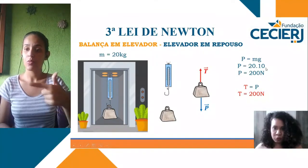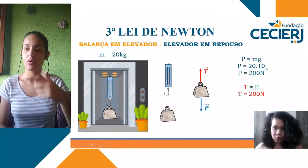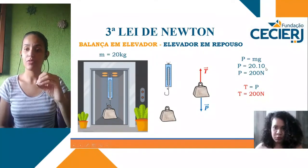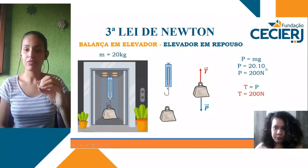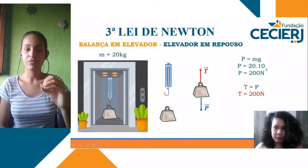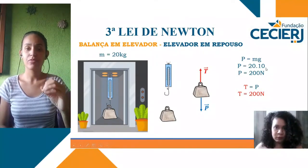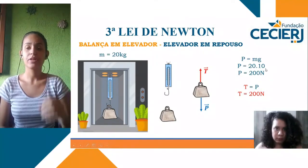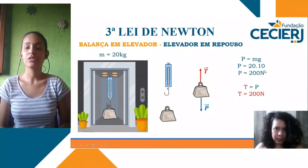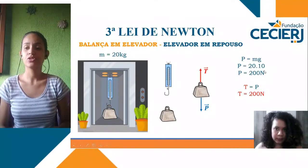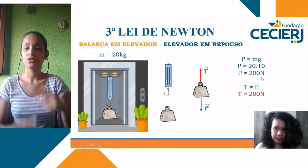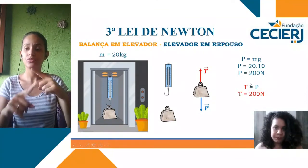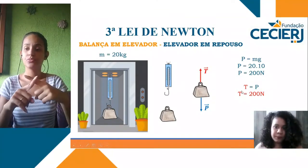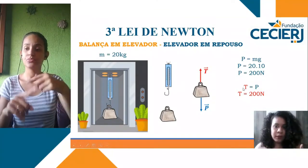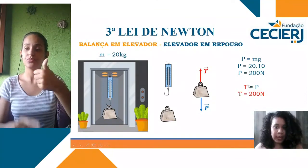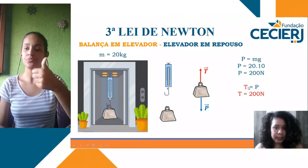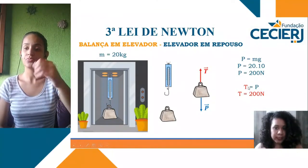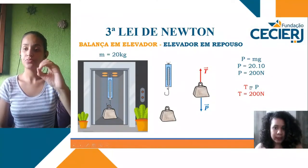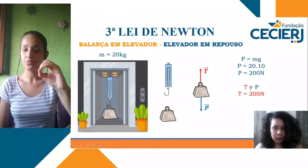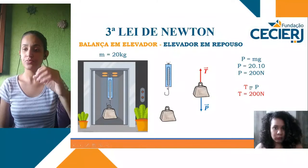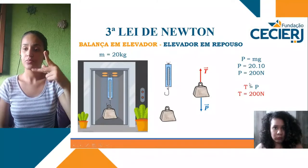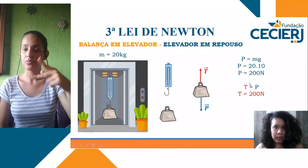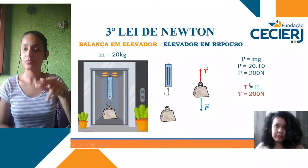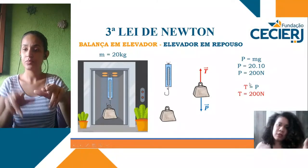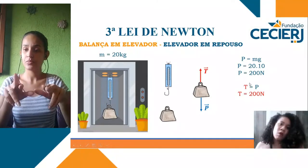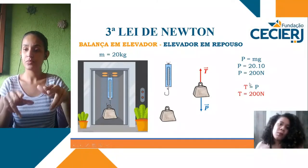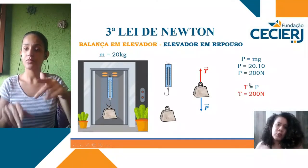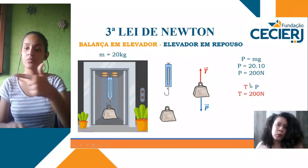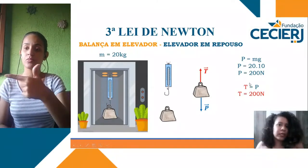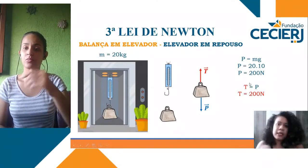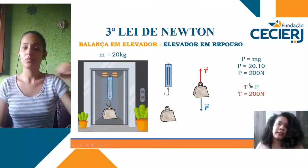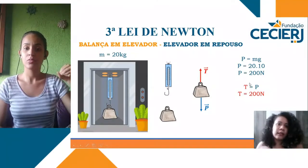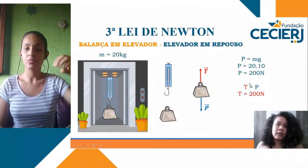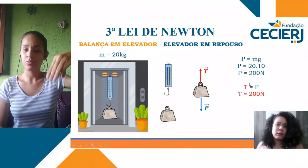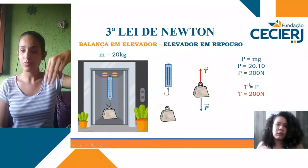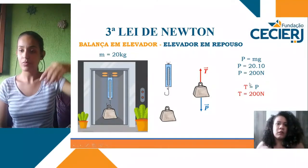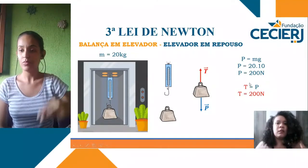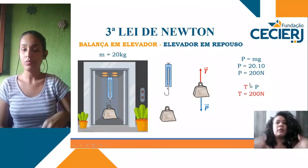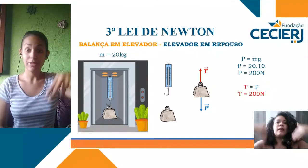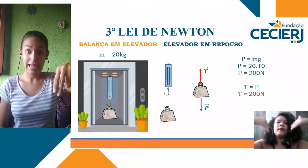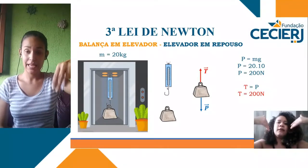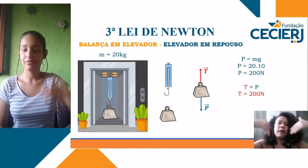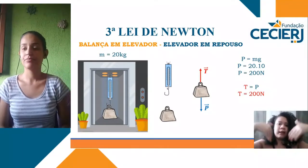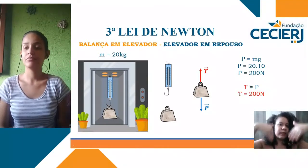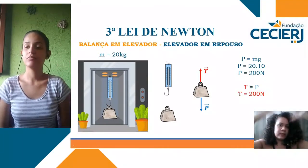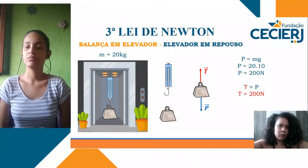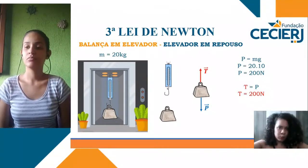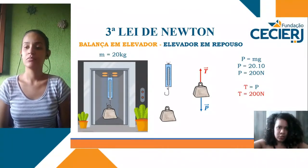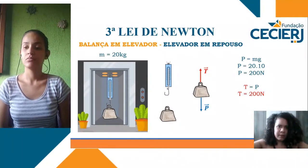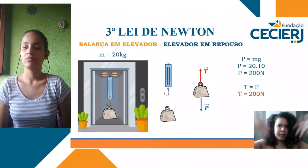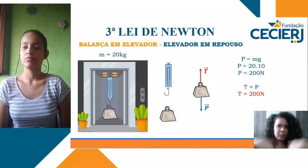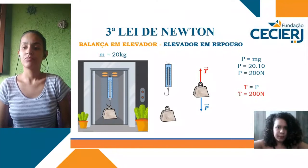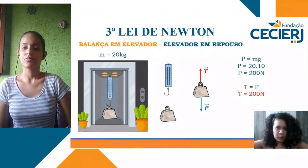200 newtons. Beleza? A tração, ela vai ser igual ao peso, porque ninguém está ganhando. Nem a